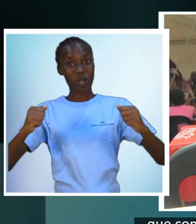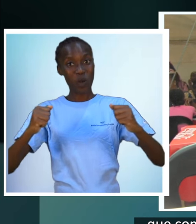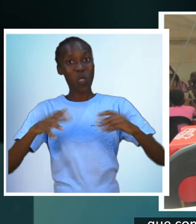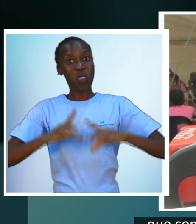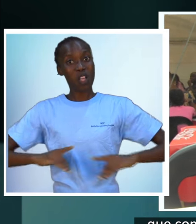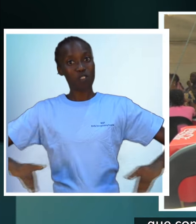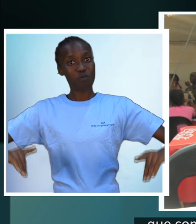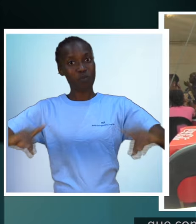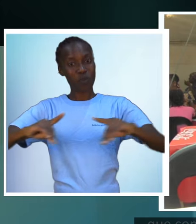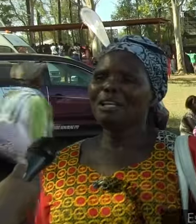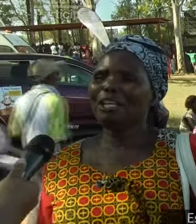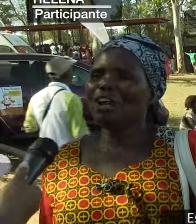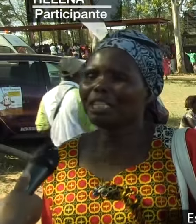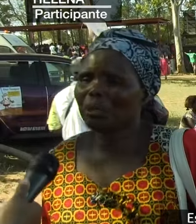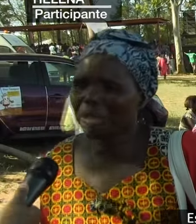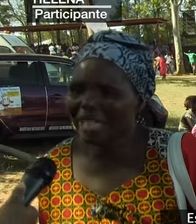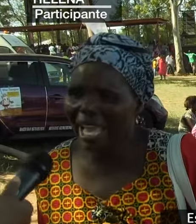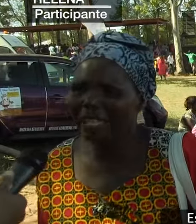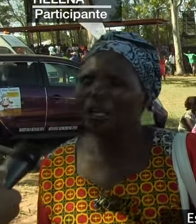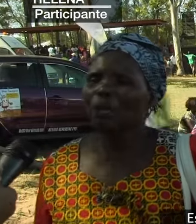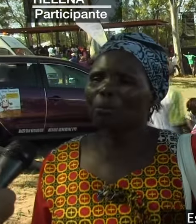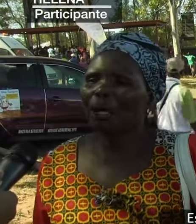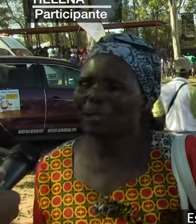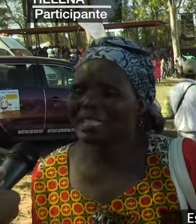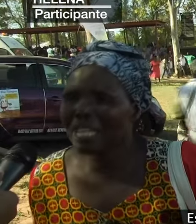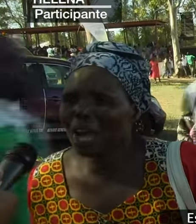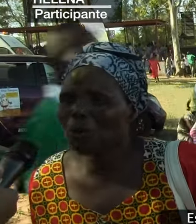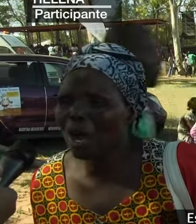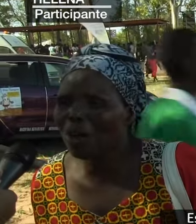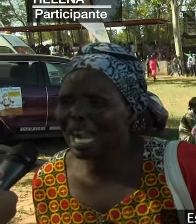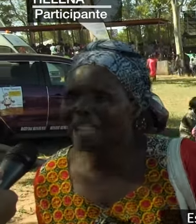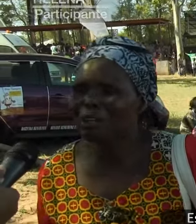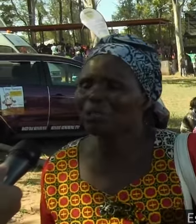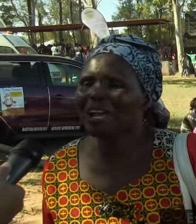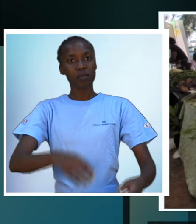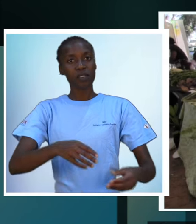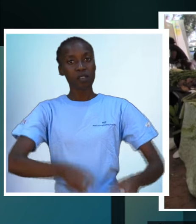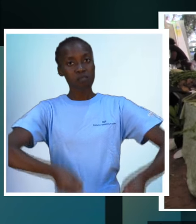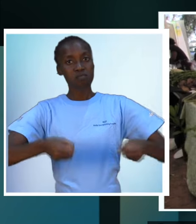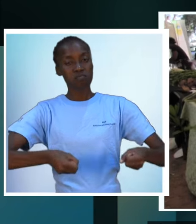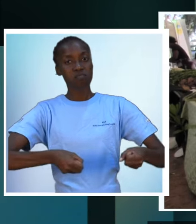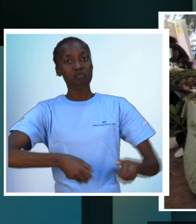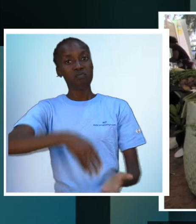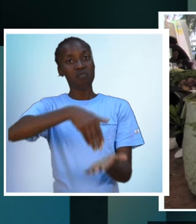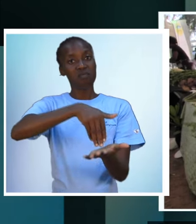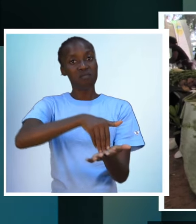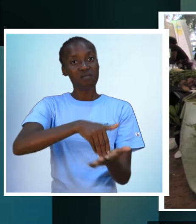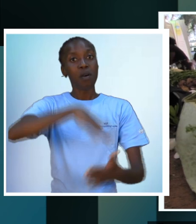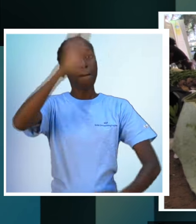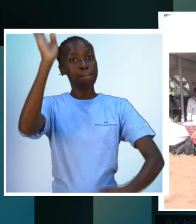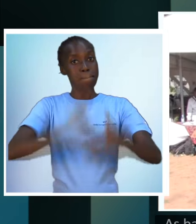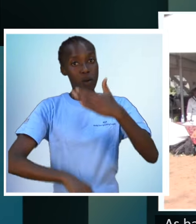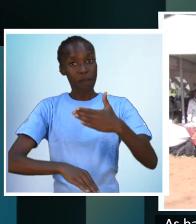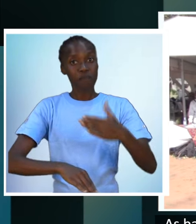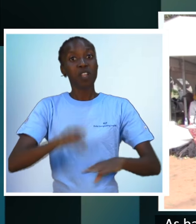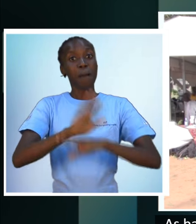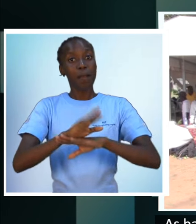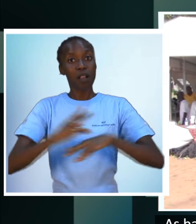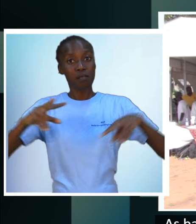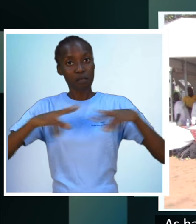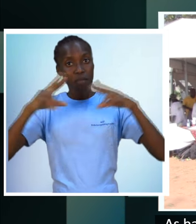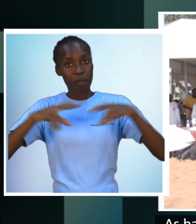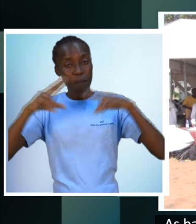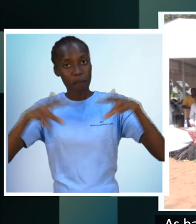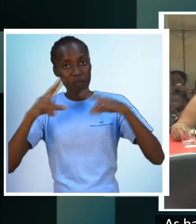libertação dos povos locais. Estamos satisfeitos. Agora queremos tomar sumo de canhão. Porque saco vazio não fica em pé, as baracas